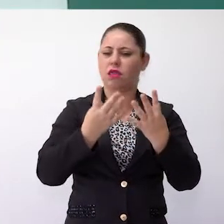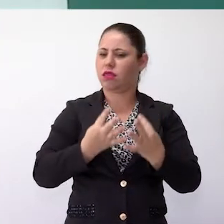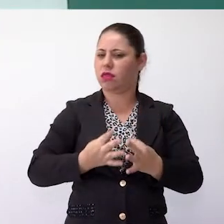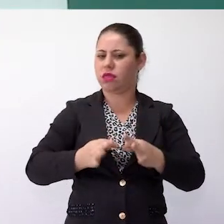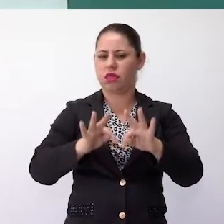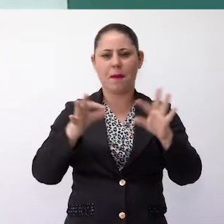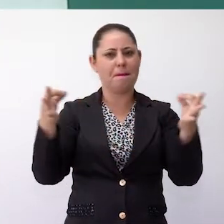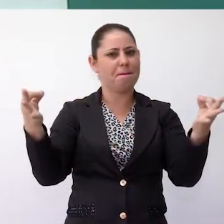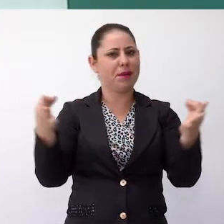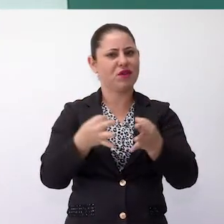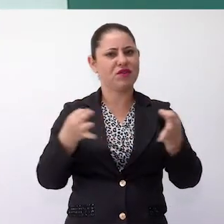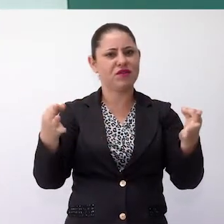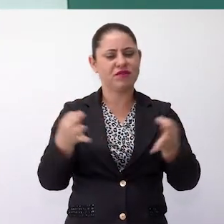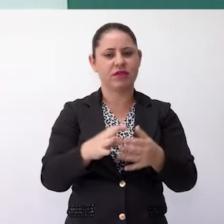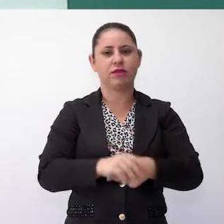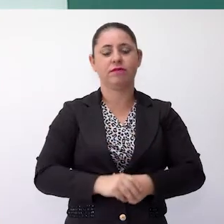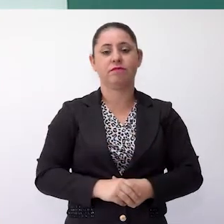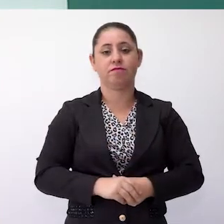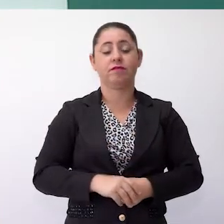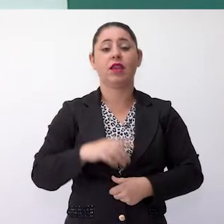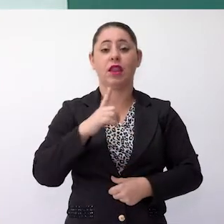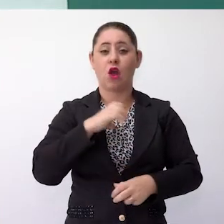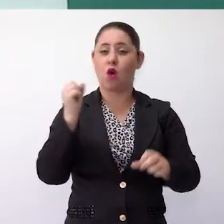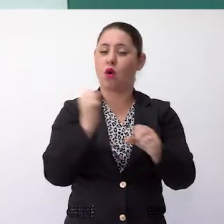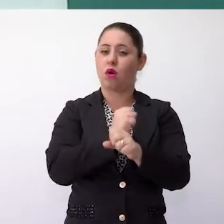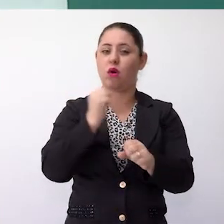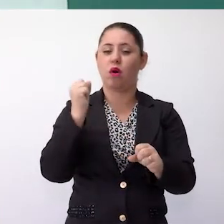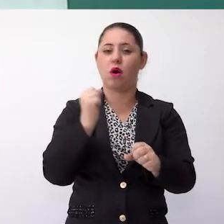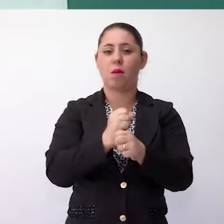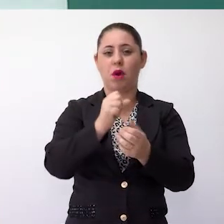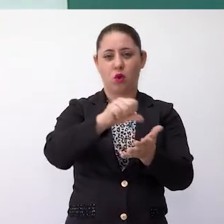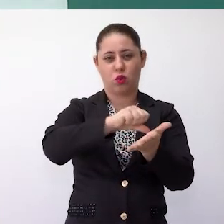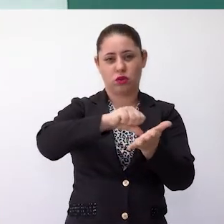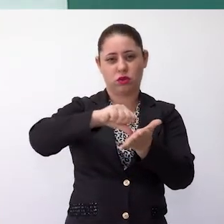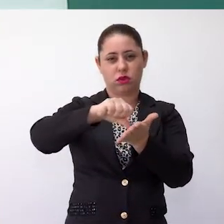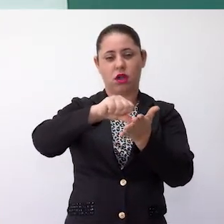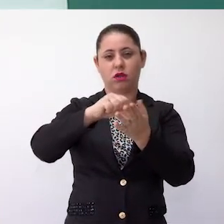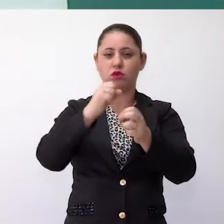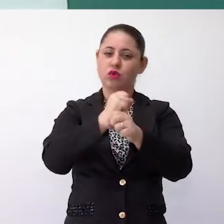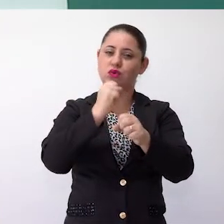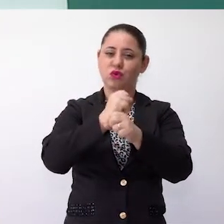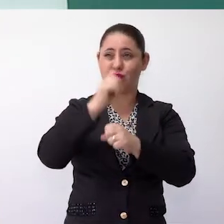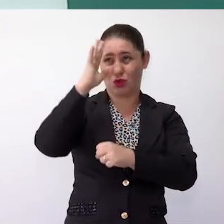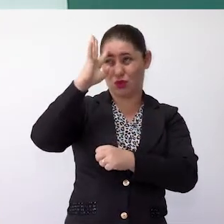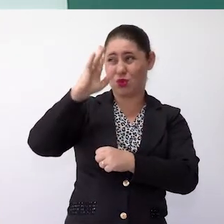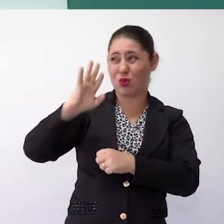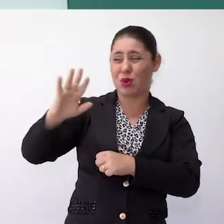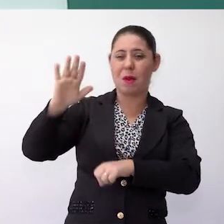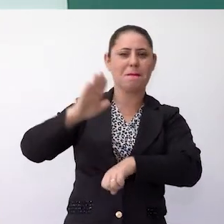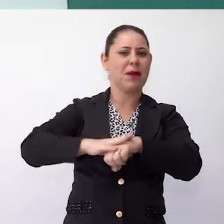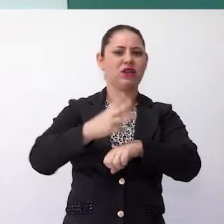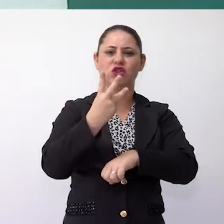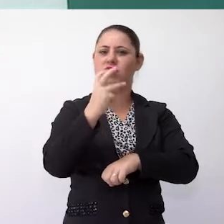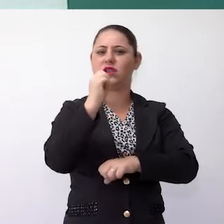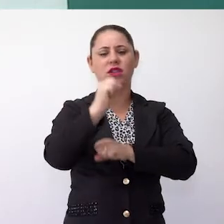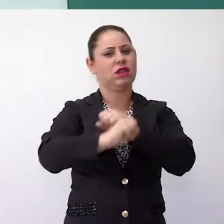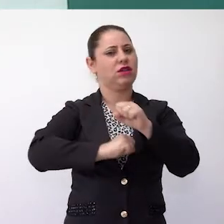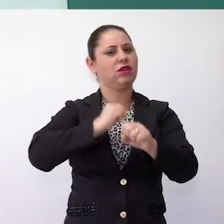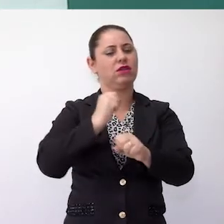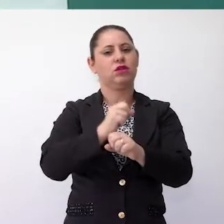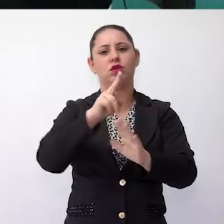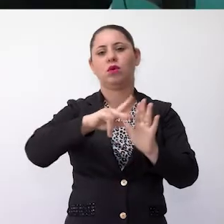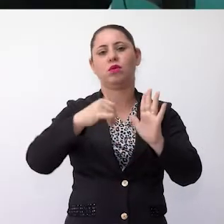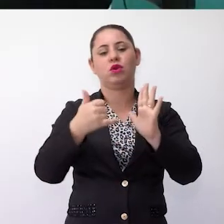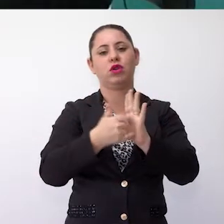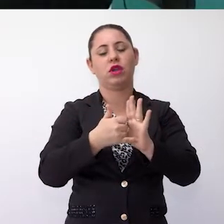tecnologia. Estamos com a nossa obra da nossa unidade, né, em construção, um sonho de mais de 30 anos, um projeto